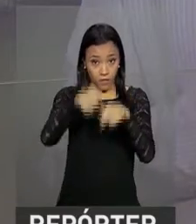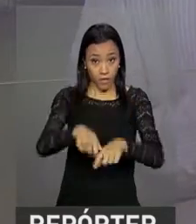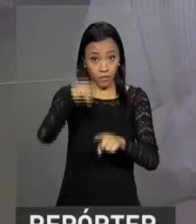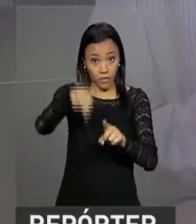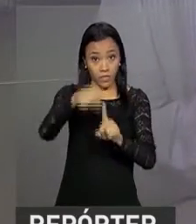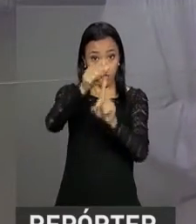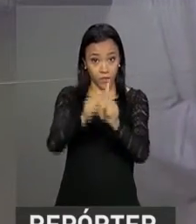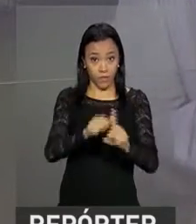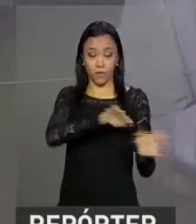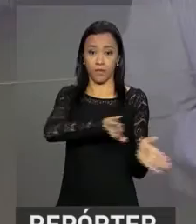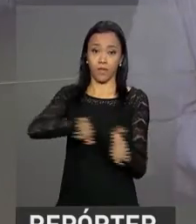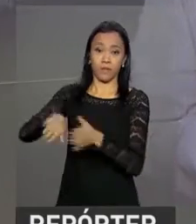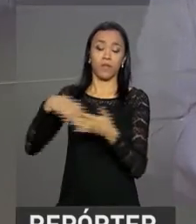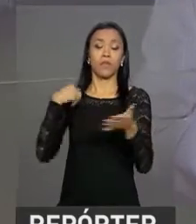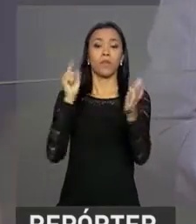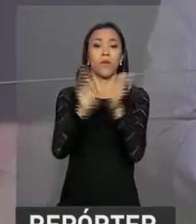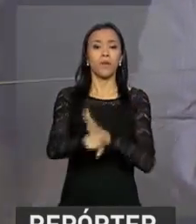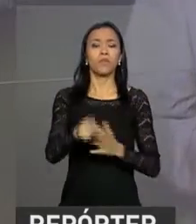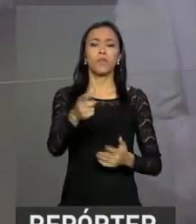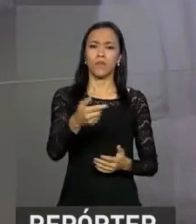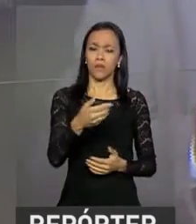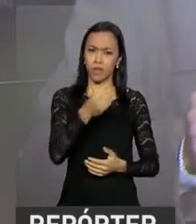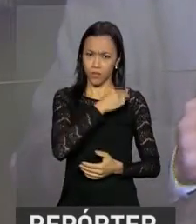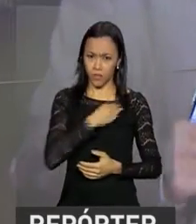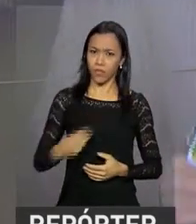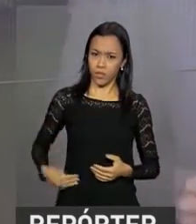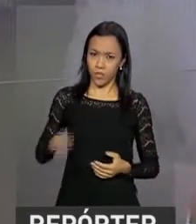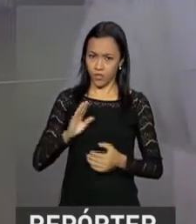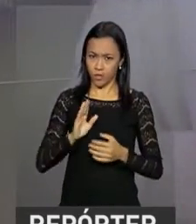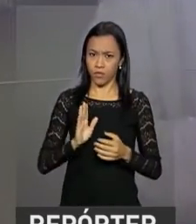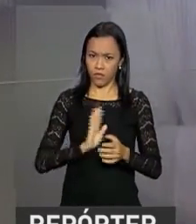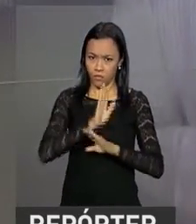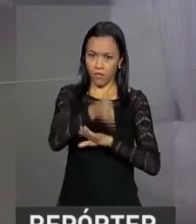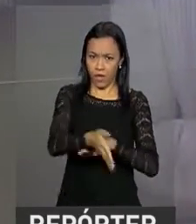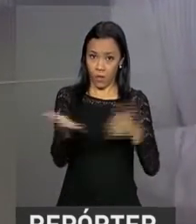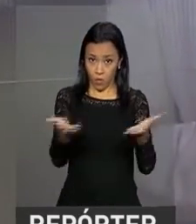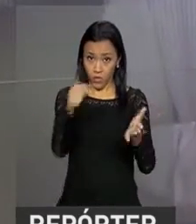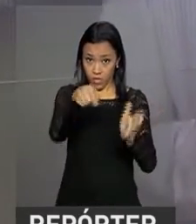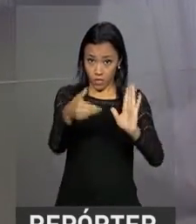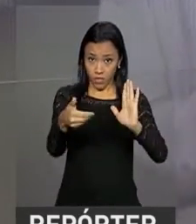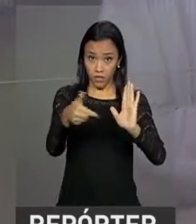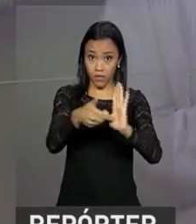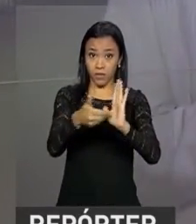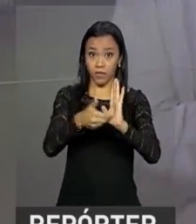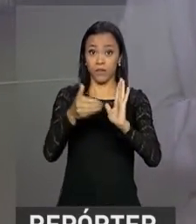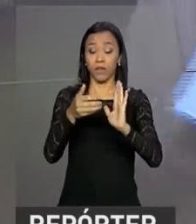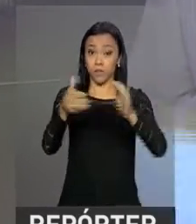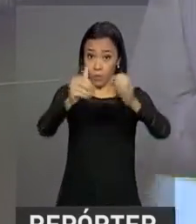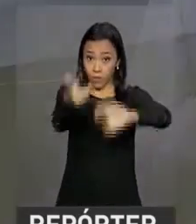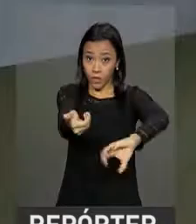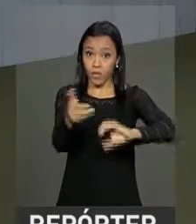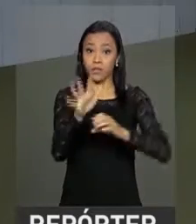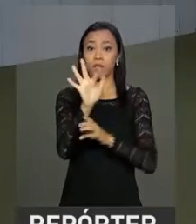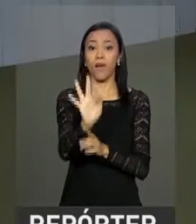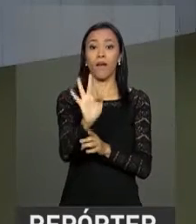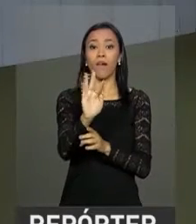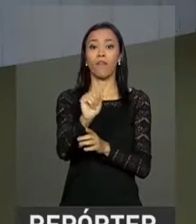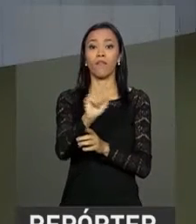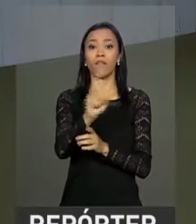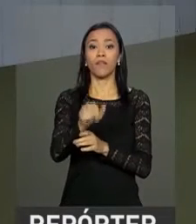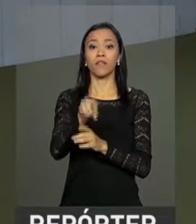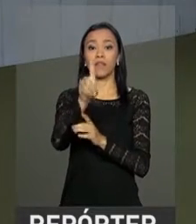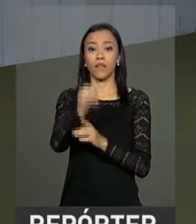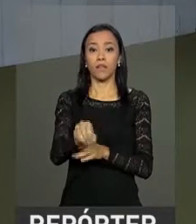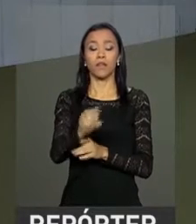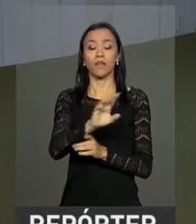João Pedro o ministro da Fazenda vai hoje é o Congresso Nacional é isso exatamente ele vem aqui sim o